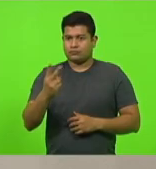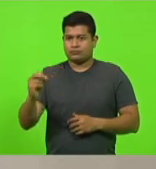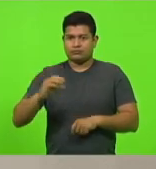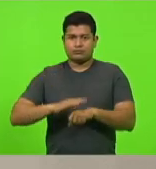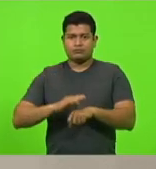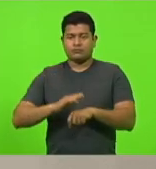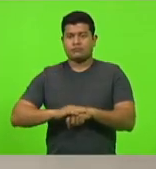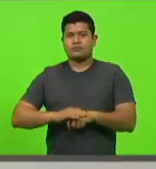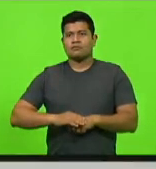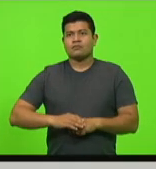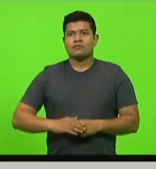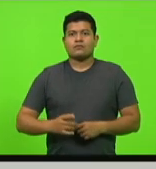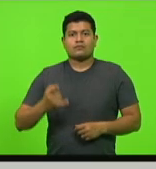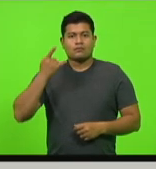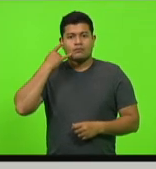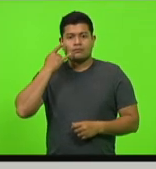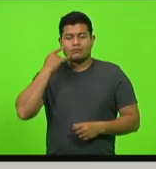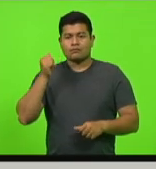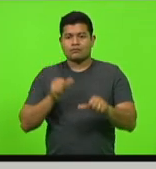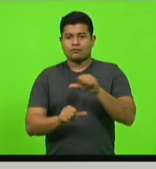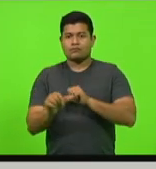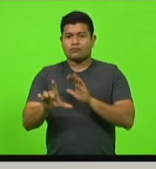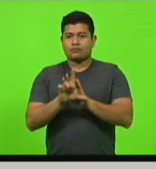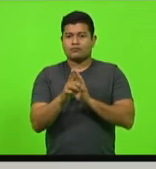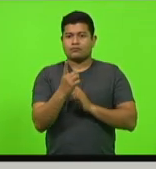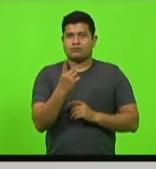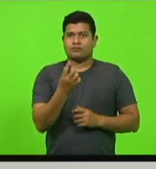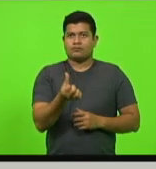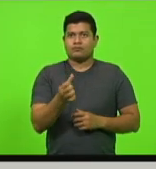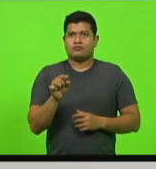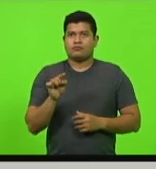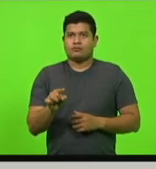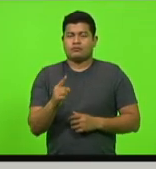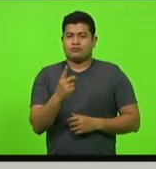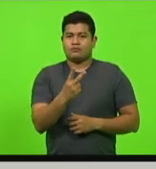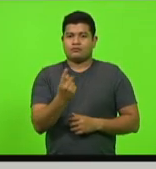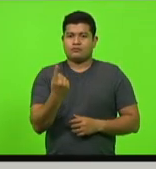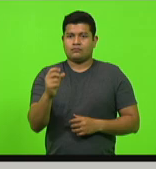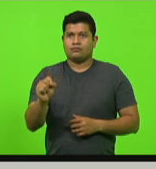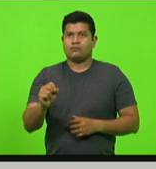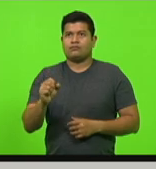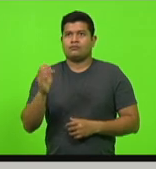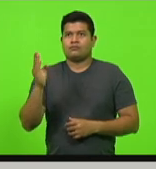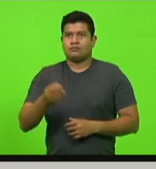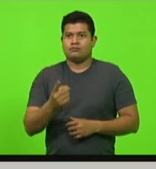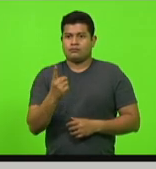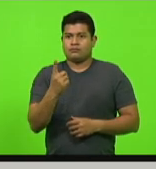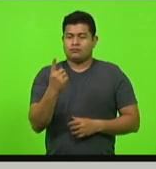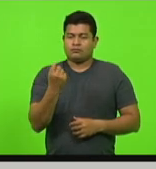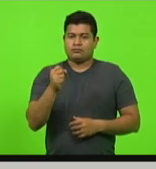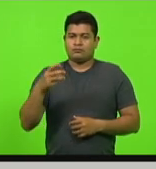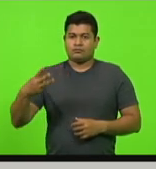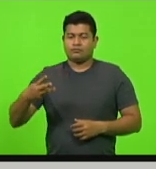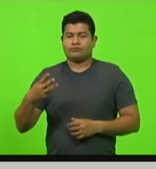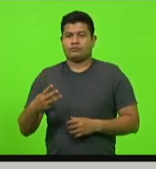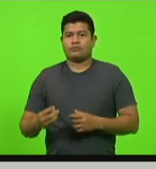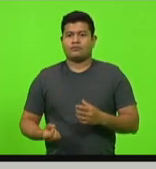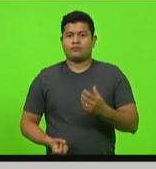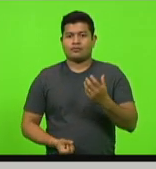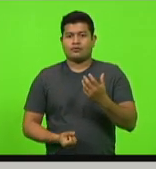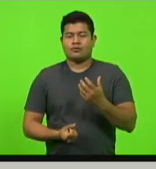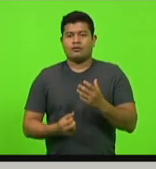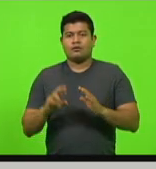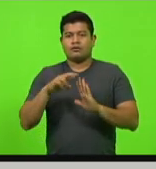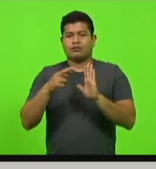Nadal. Altera a Lei 6.218, de 1983, que dispõe sobre o Estatuto dos Policiais Militares do Estado de Santa Catarina e